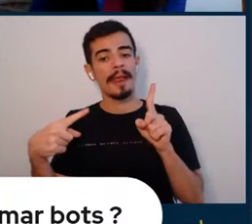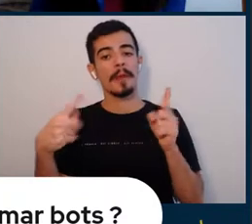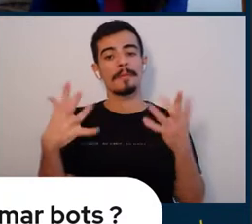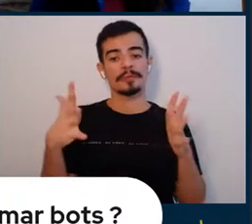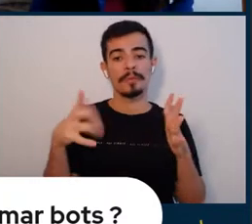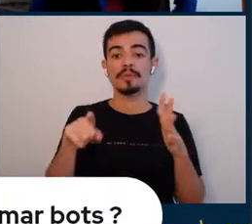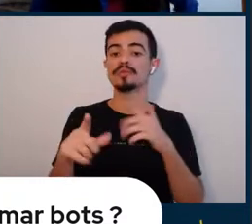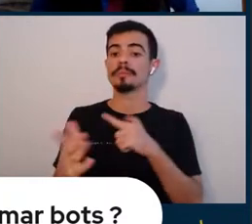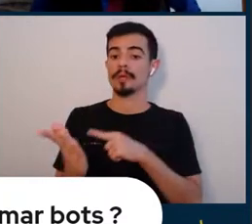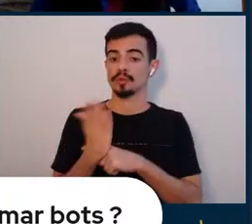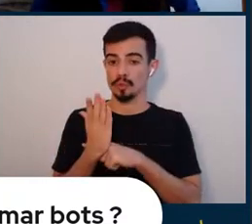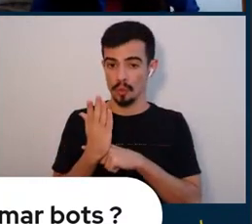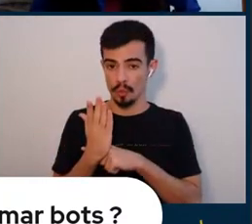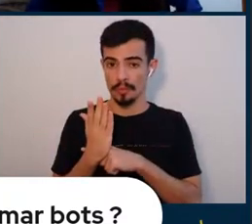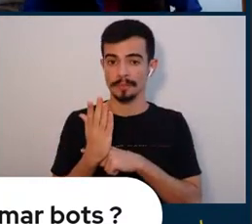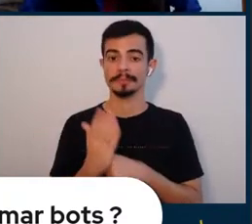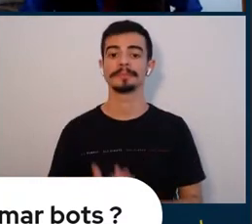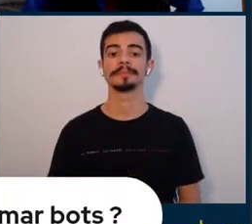de alguma forma.